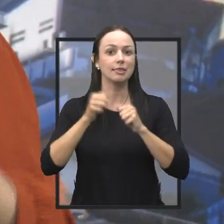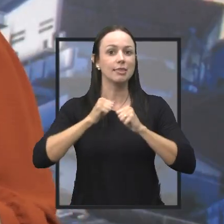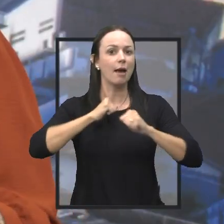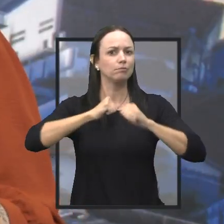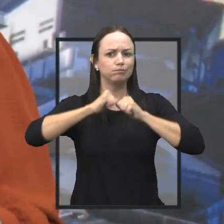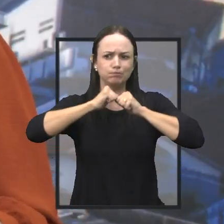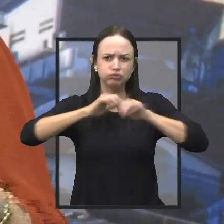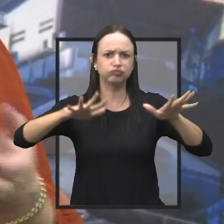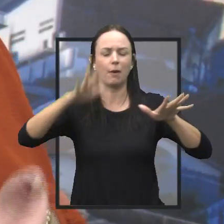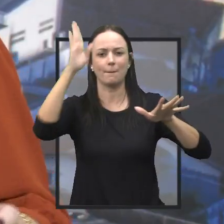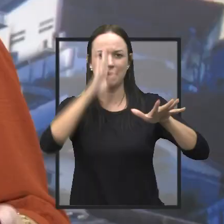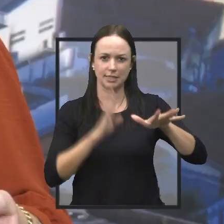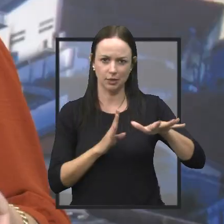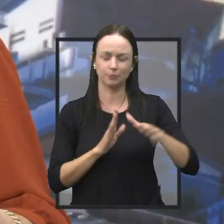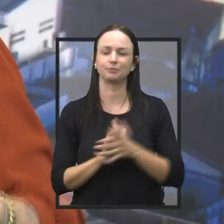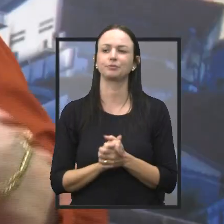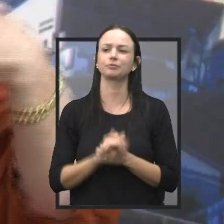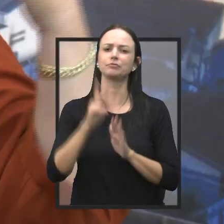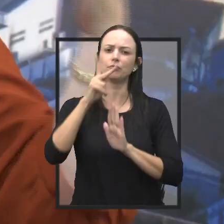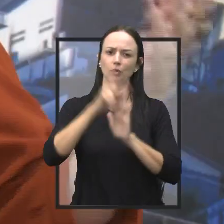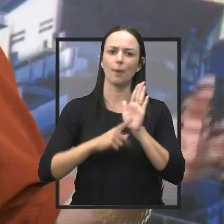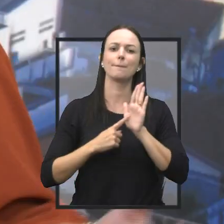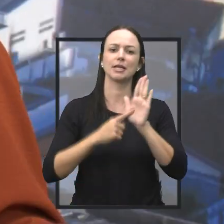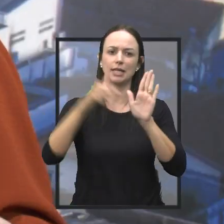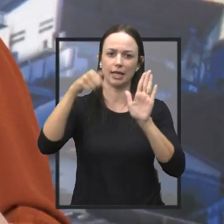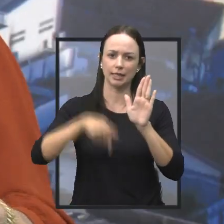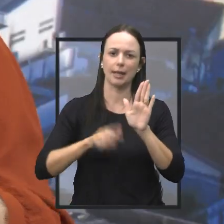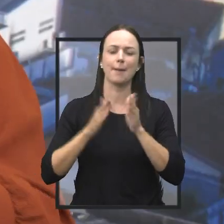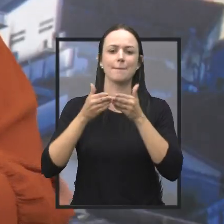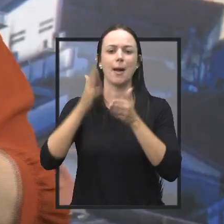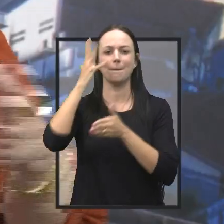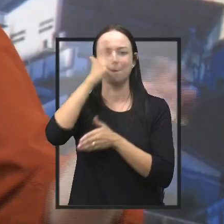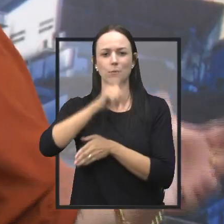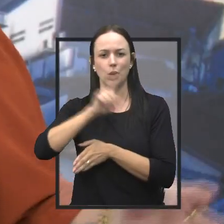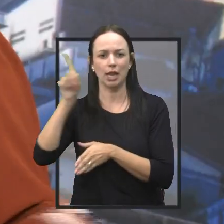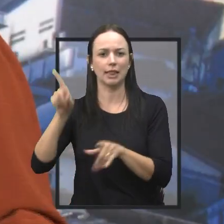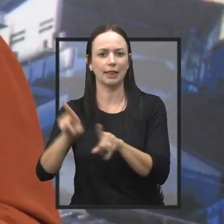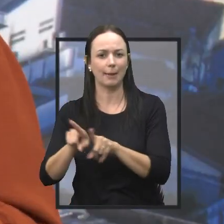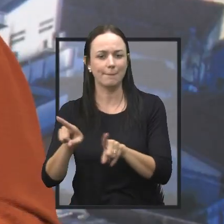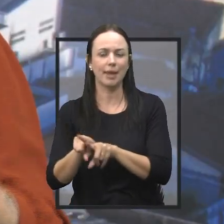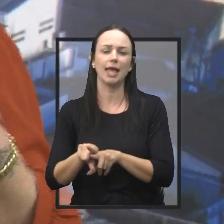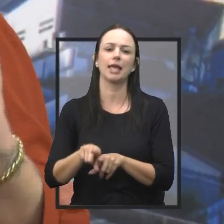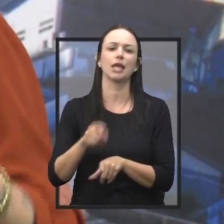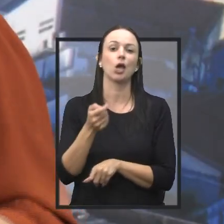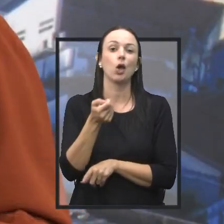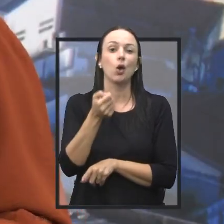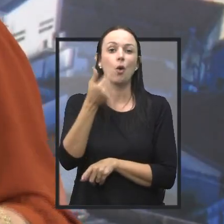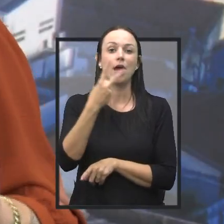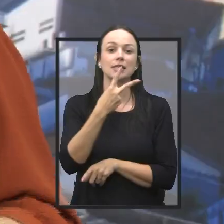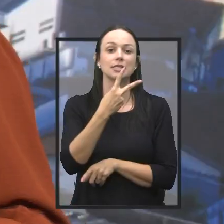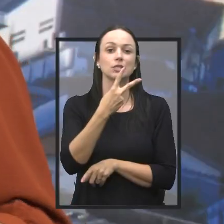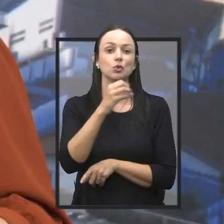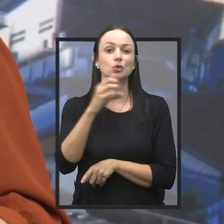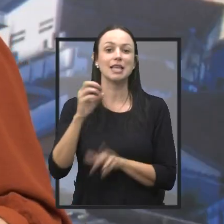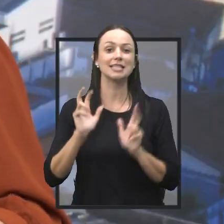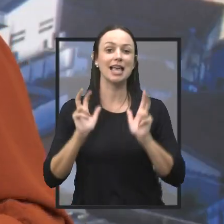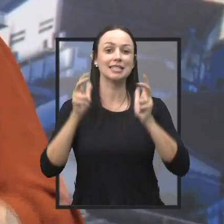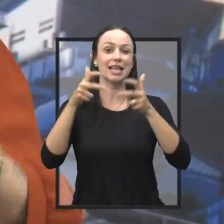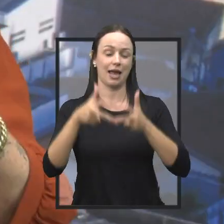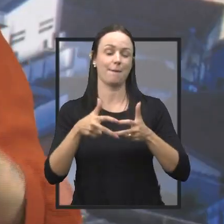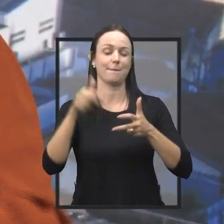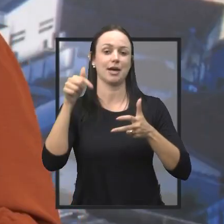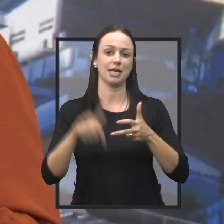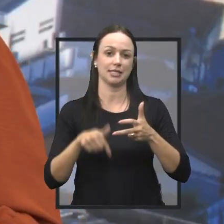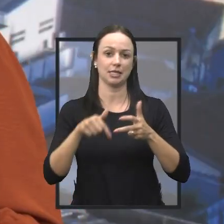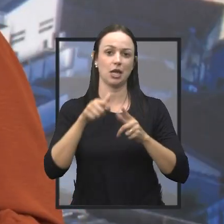Brasil. Esse projeto foi apresentado aqui, foi apresentado na Barra Bonita e foi apresentado em quase 200 câmaras